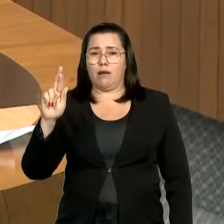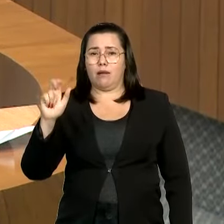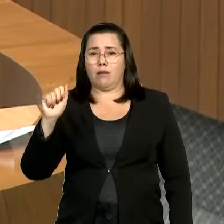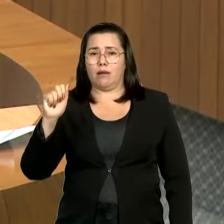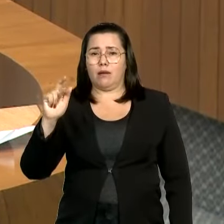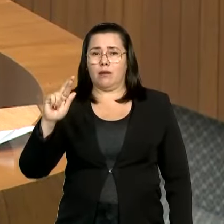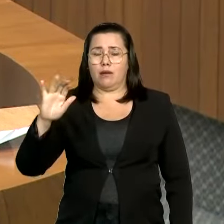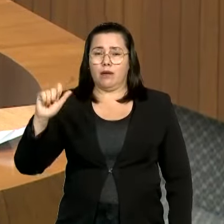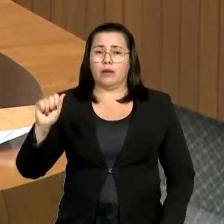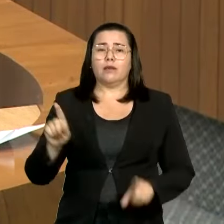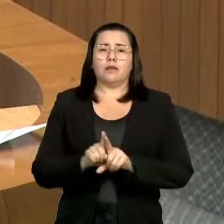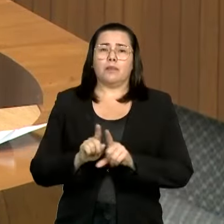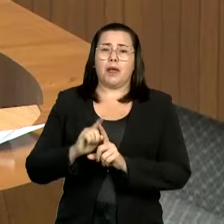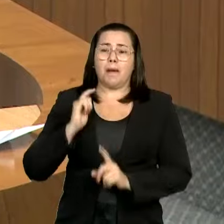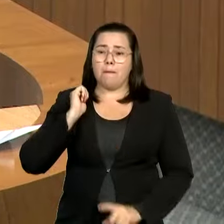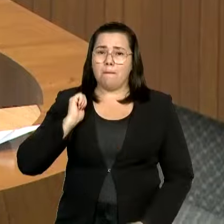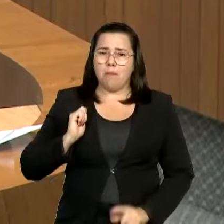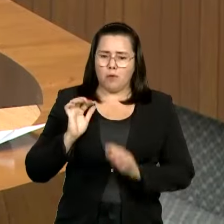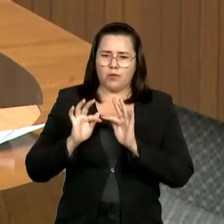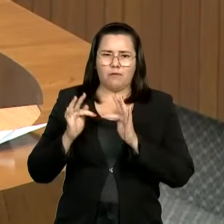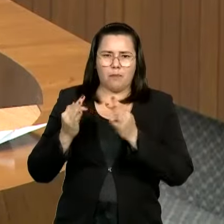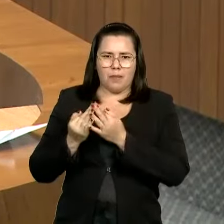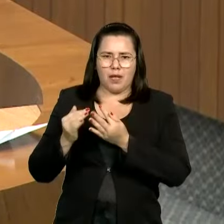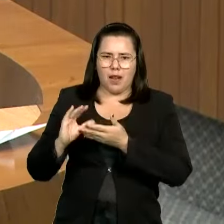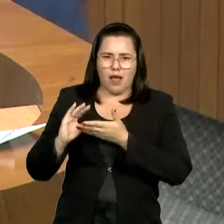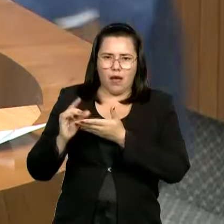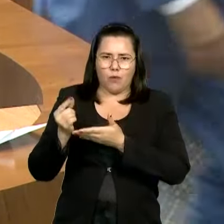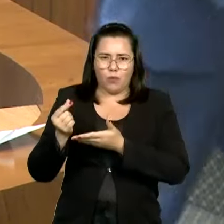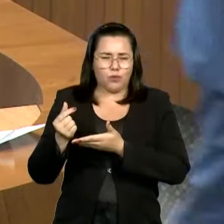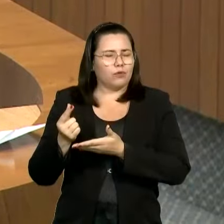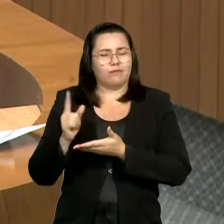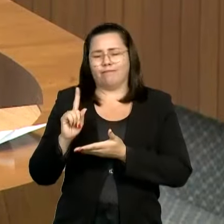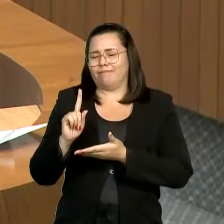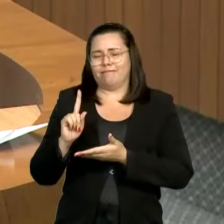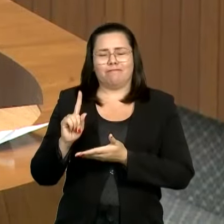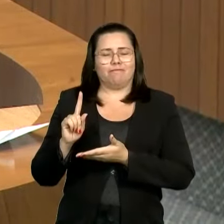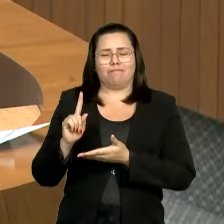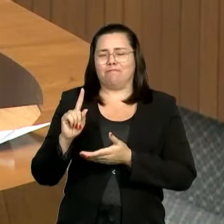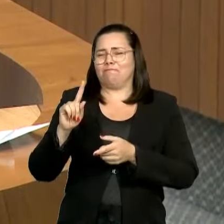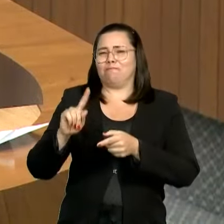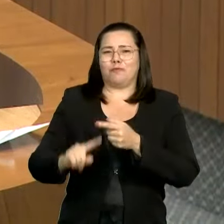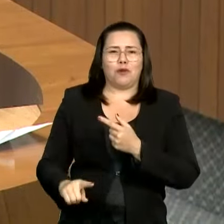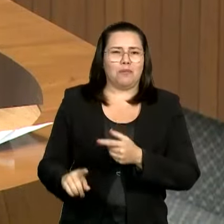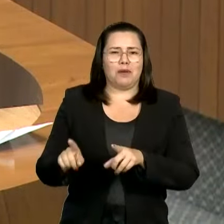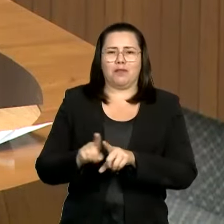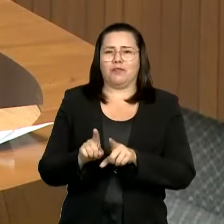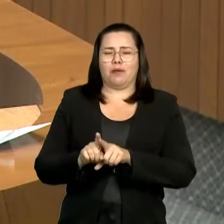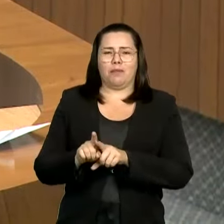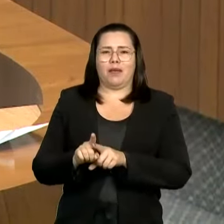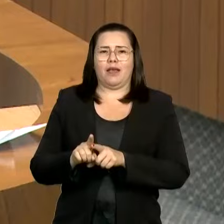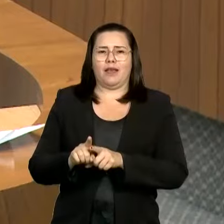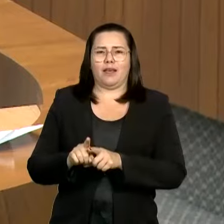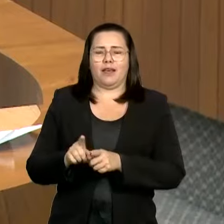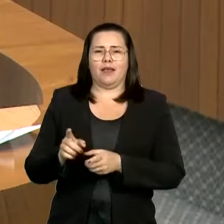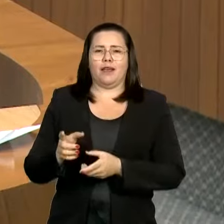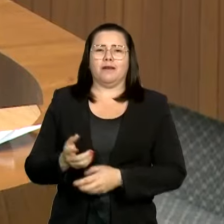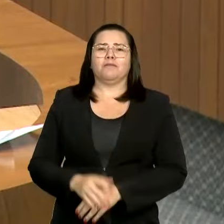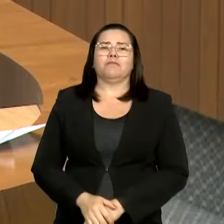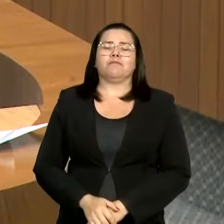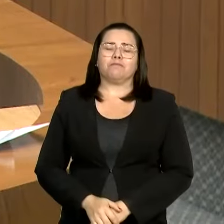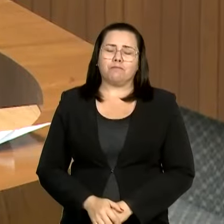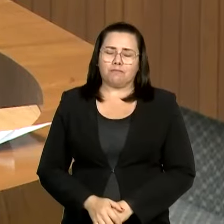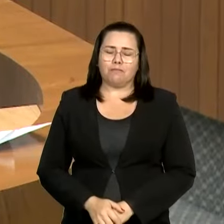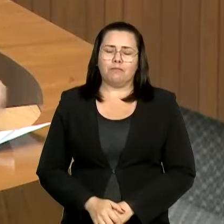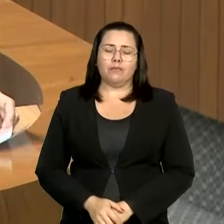bolsa família não vai poder participar de concurso público e assim vai e no Sen outra